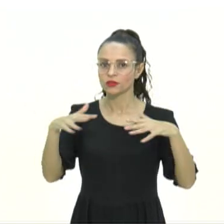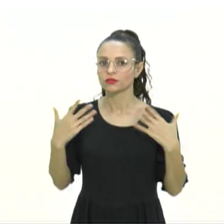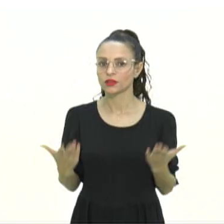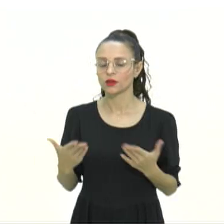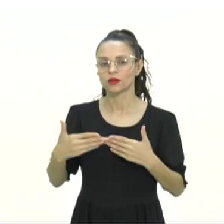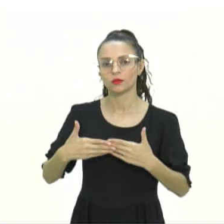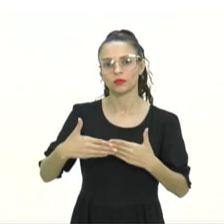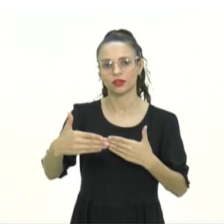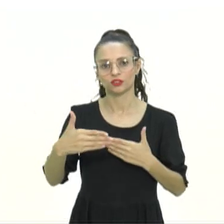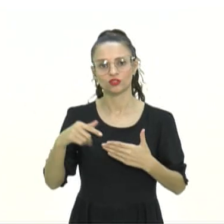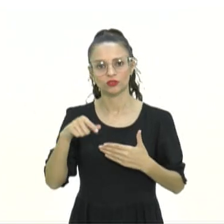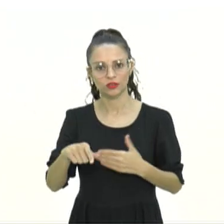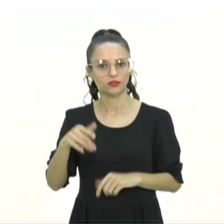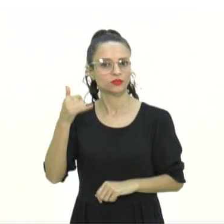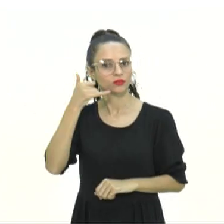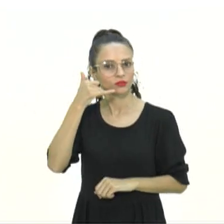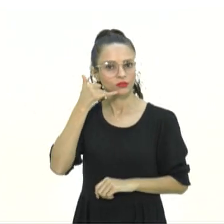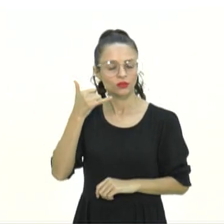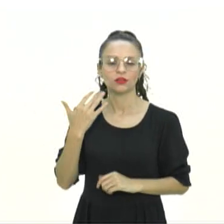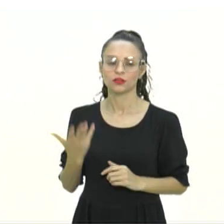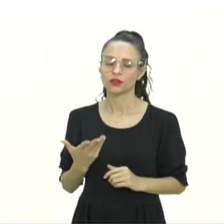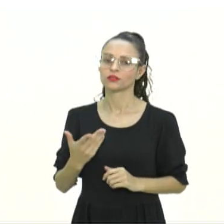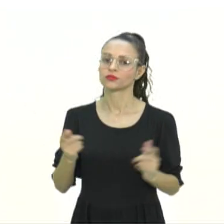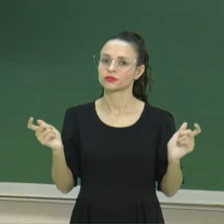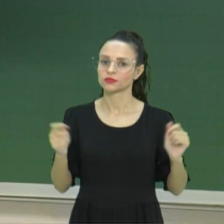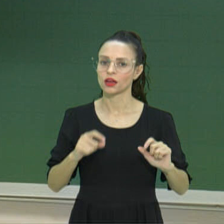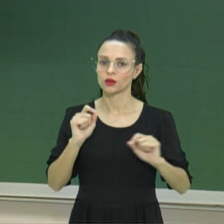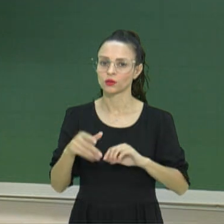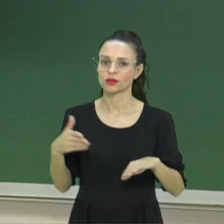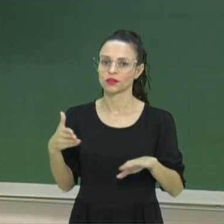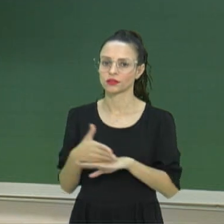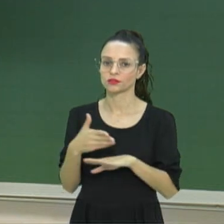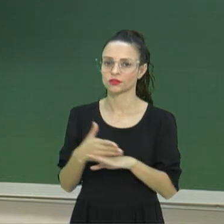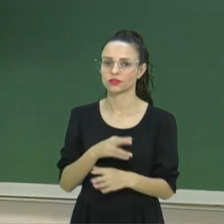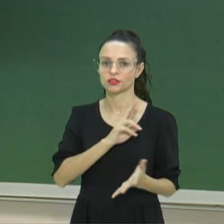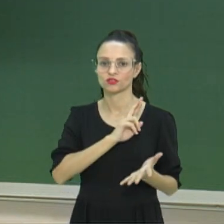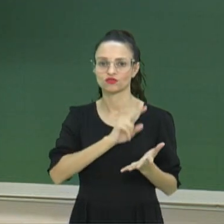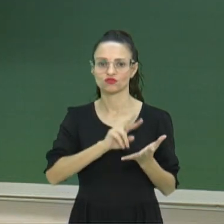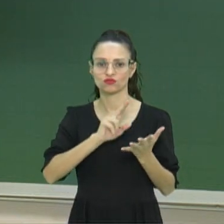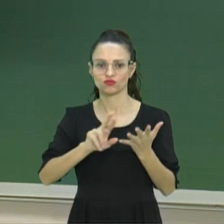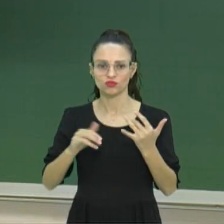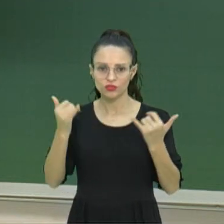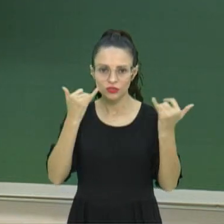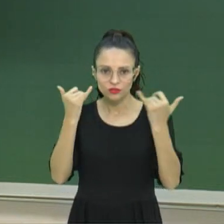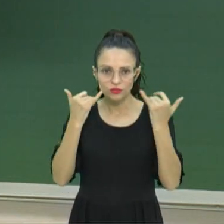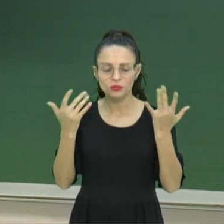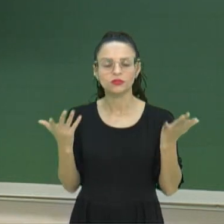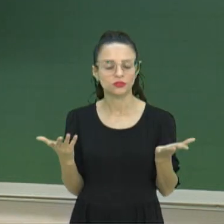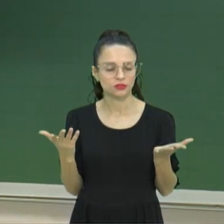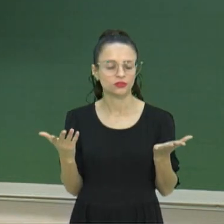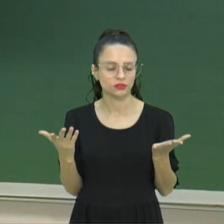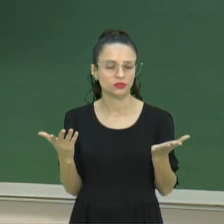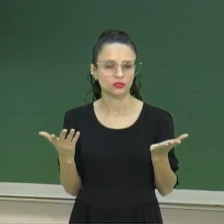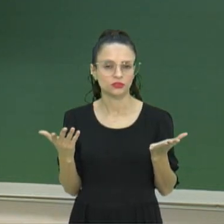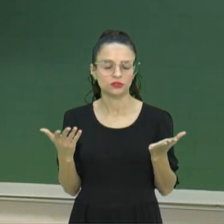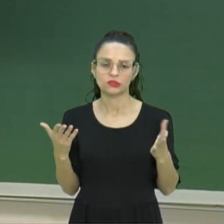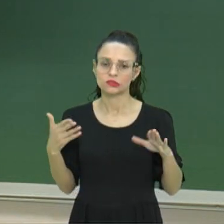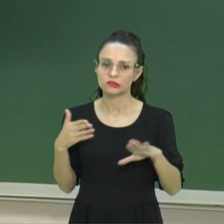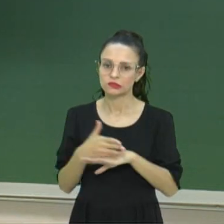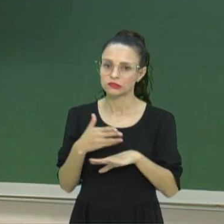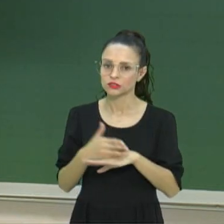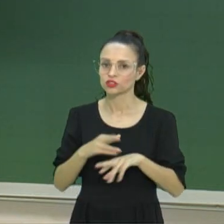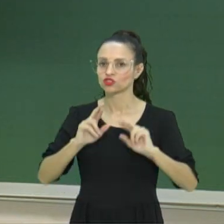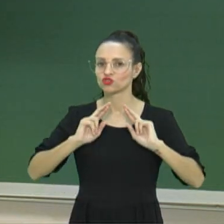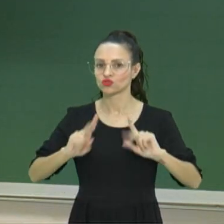a partir desse celular que nós poderemos então acessar diferentes informações, acessar diferentes